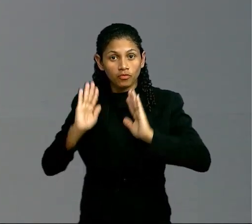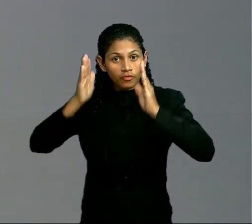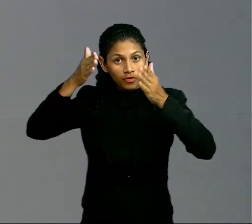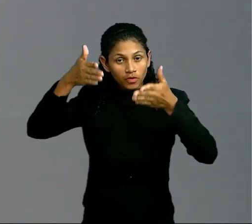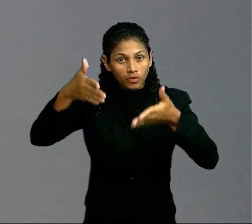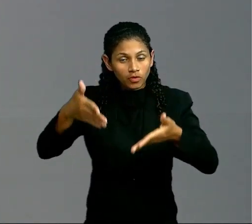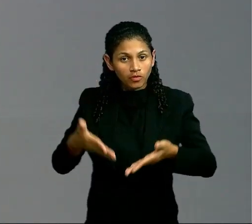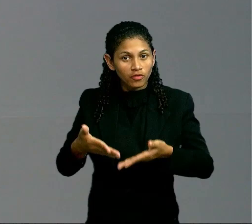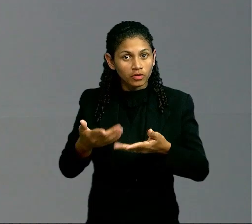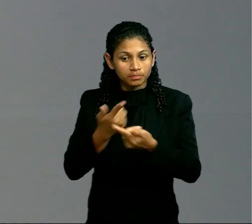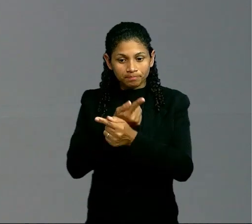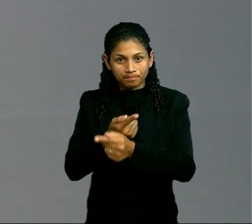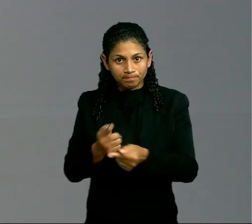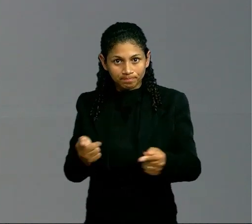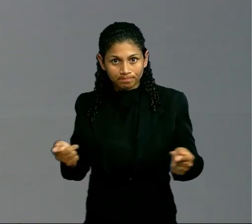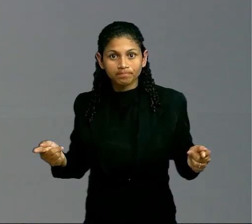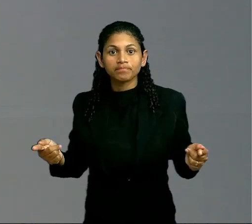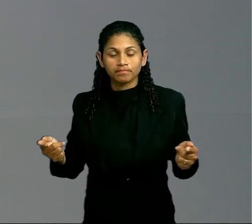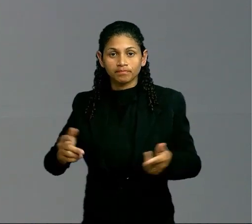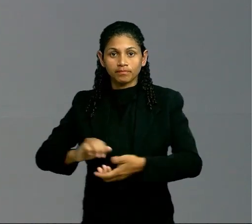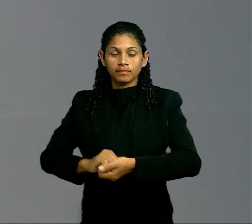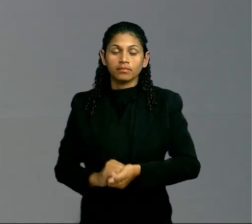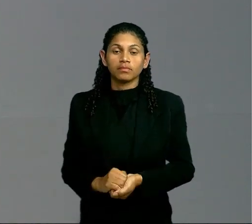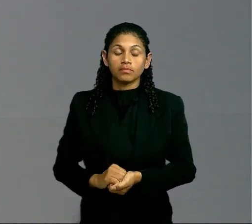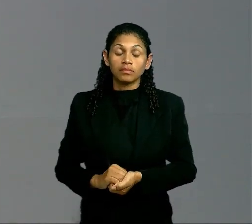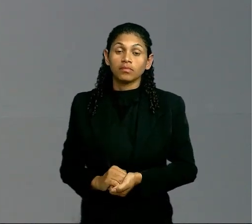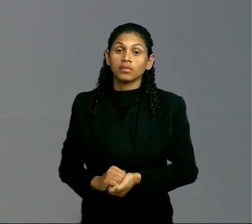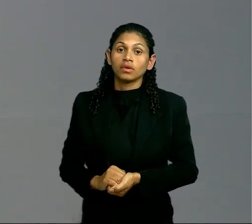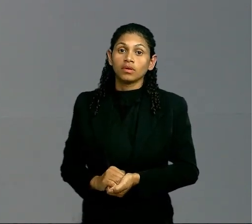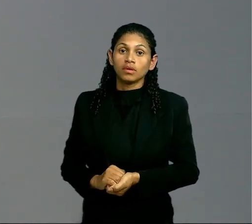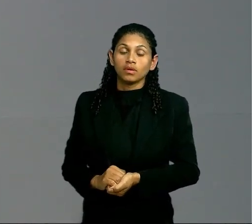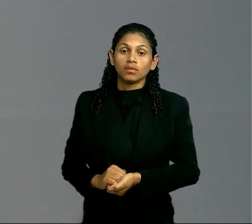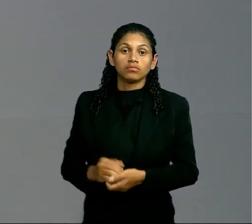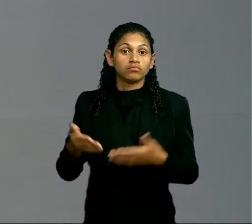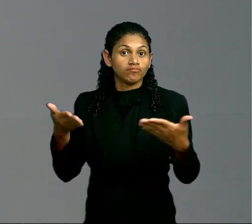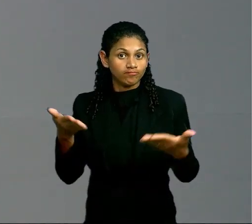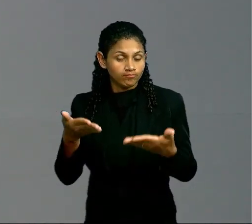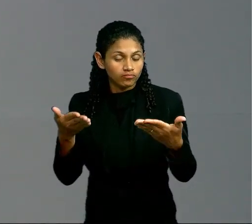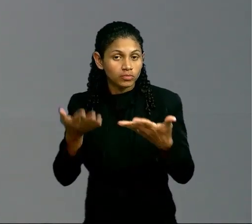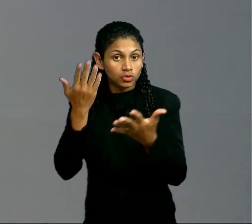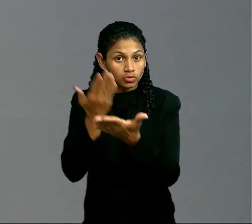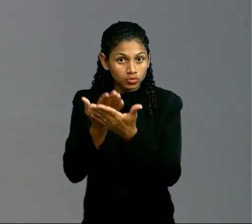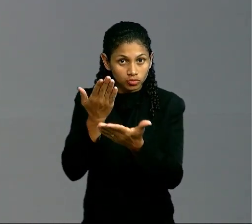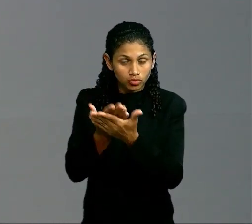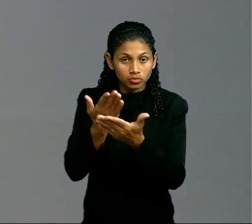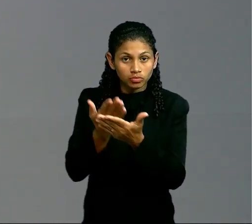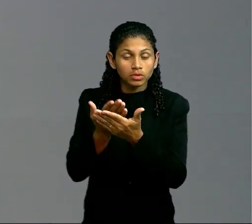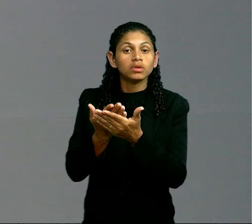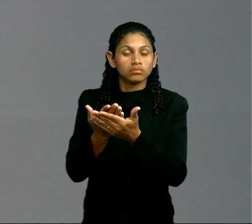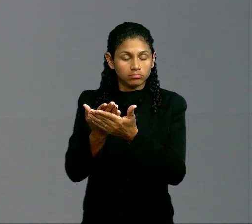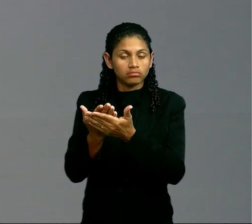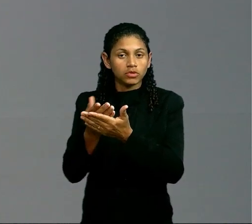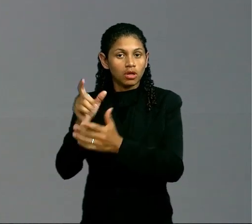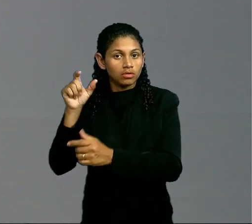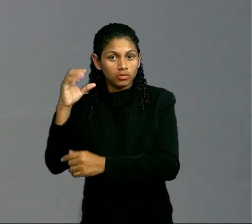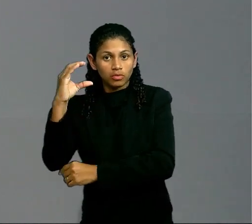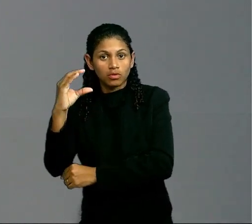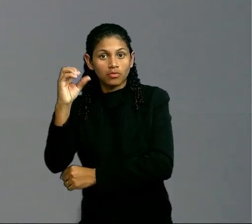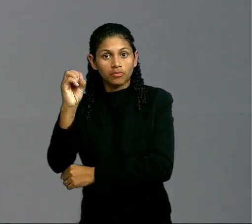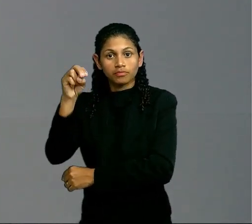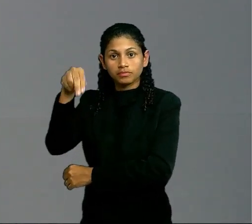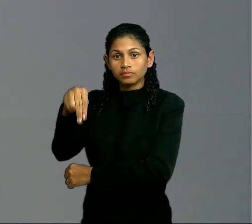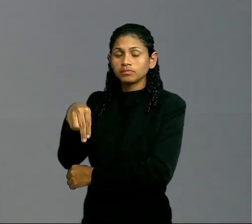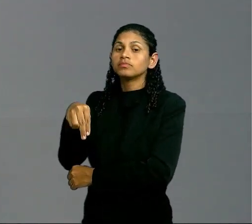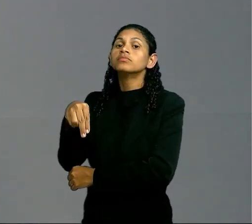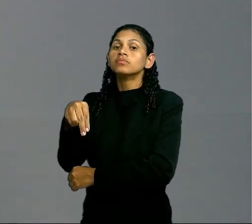questão gramatical, tá ok? Hoje nós estudaremos sobre conjunções. O que são as